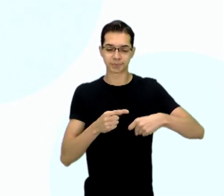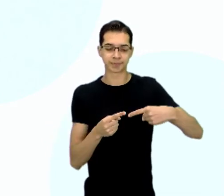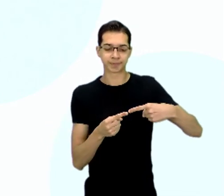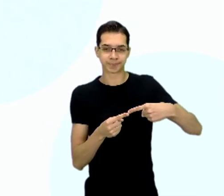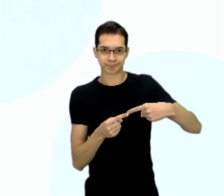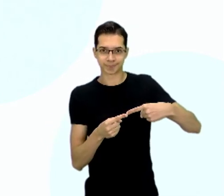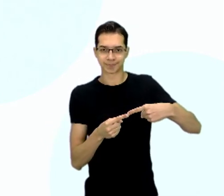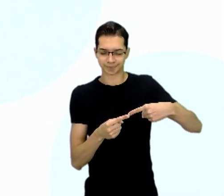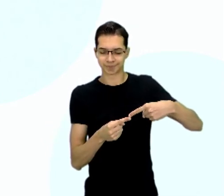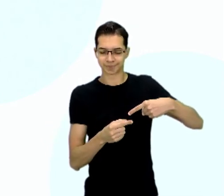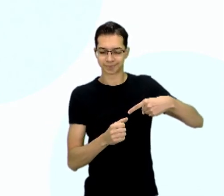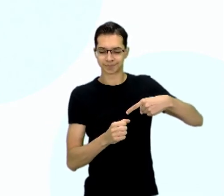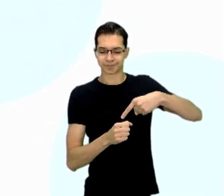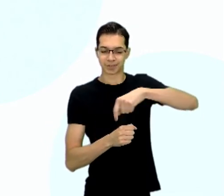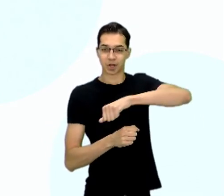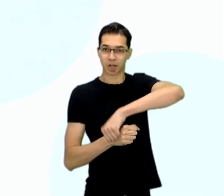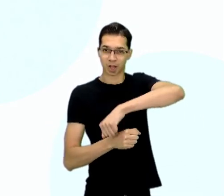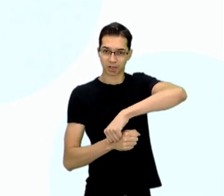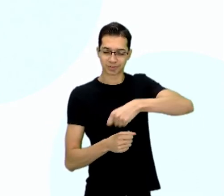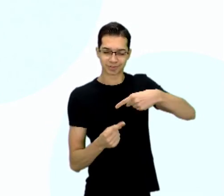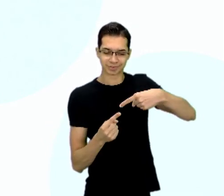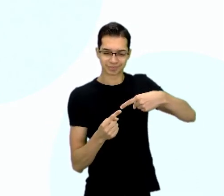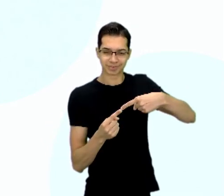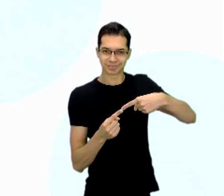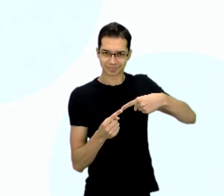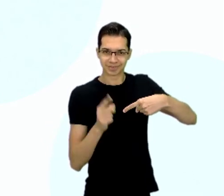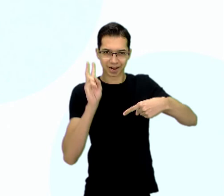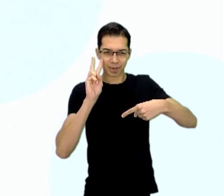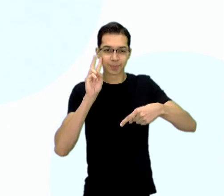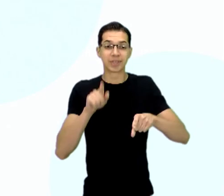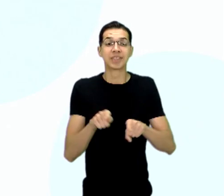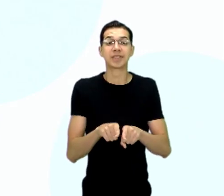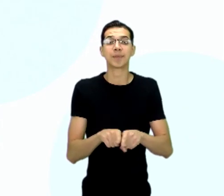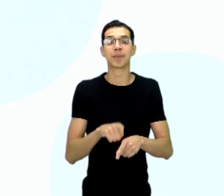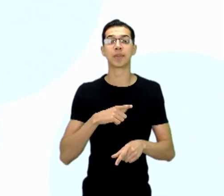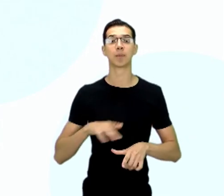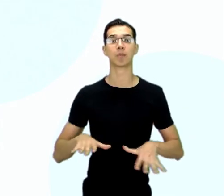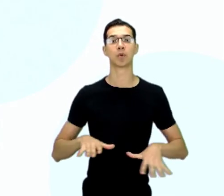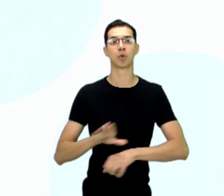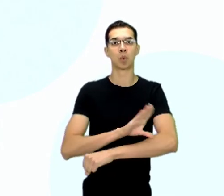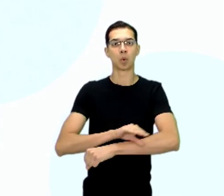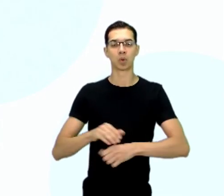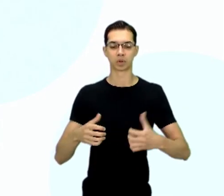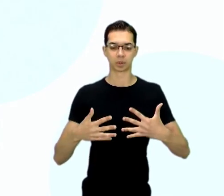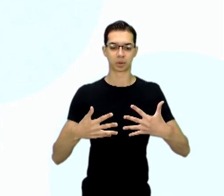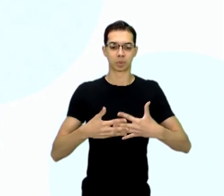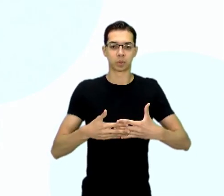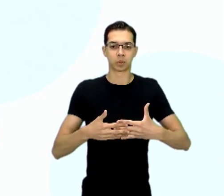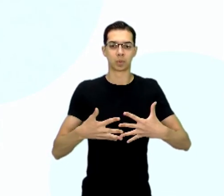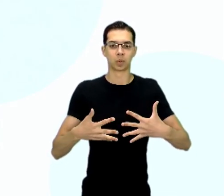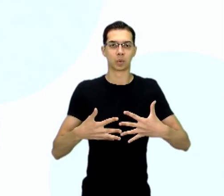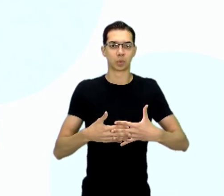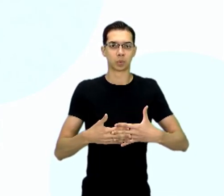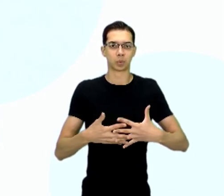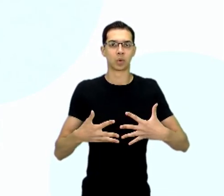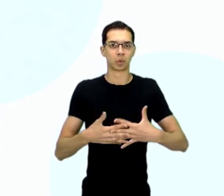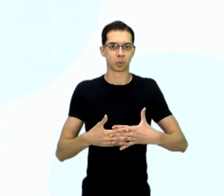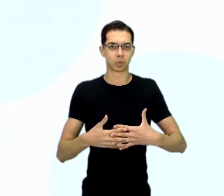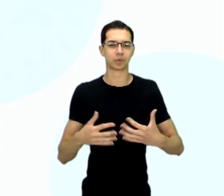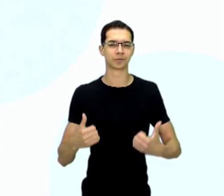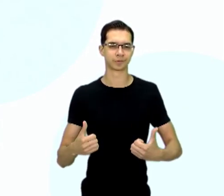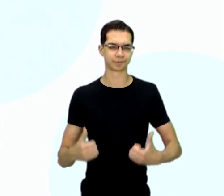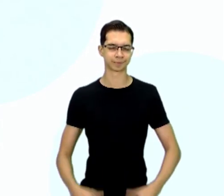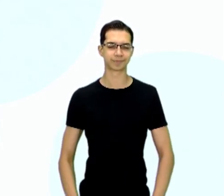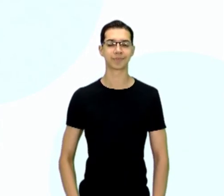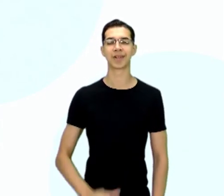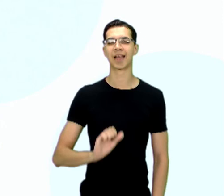músculos pela ação das proteínas actina e miosina. Então, olha só, pessoal, aqui está o mural, né, onde a gente falou